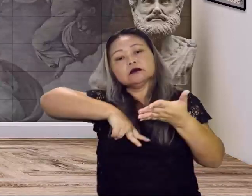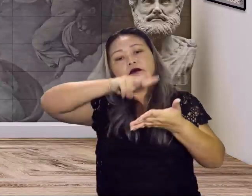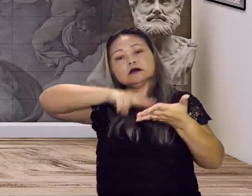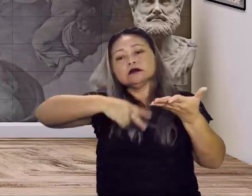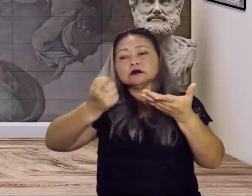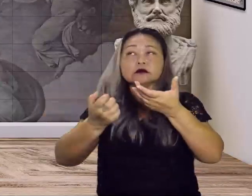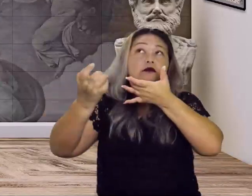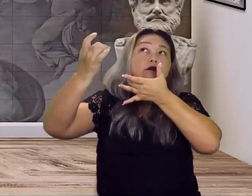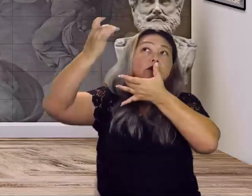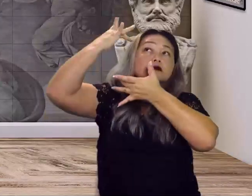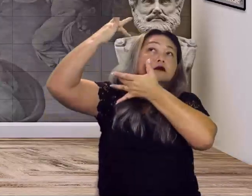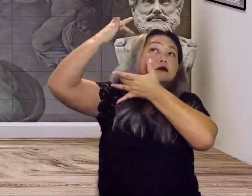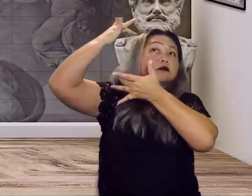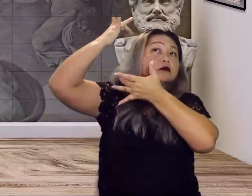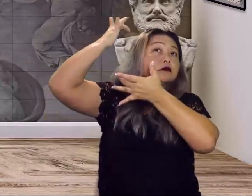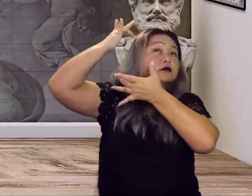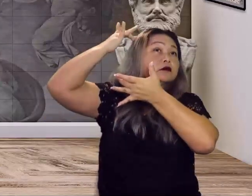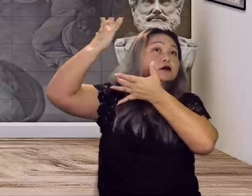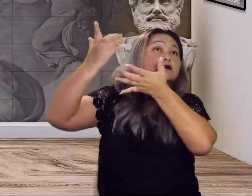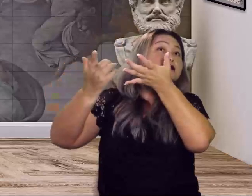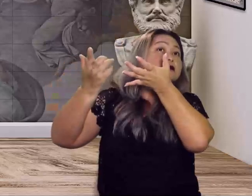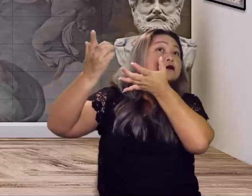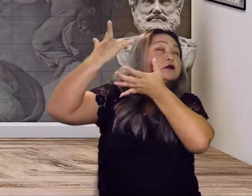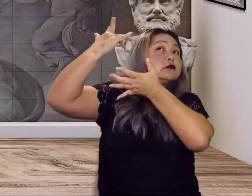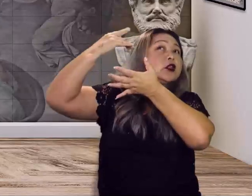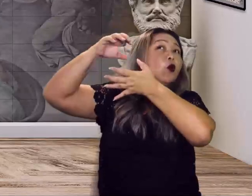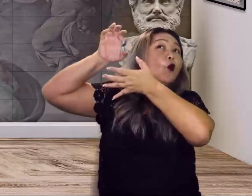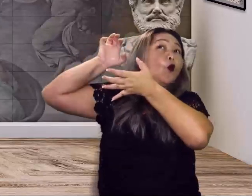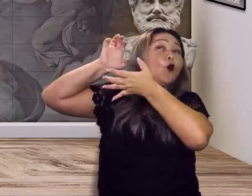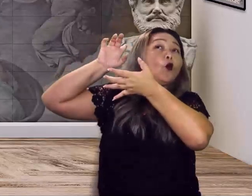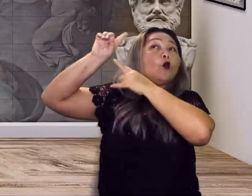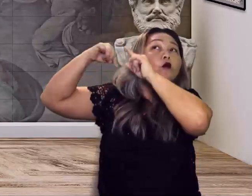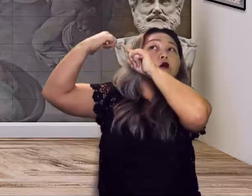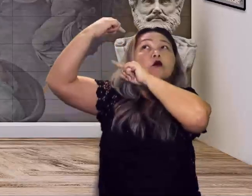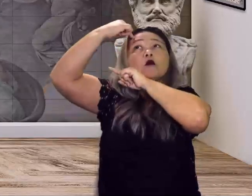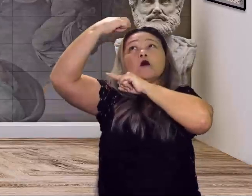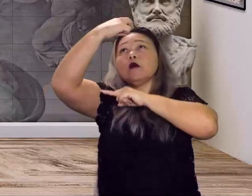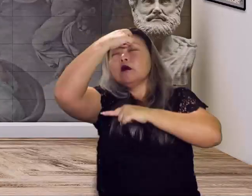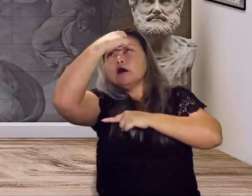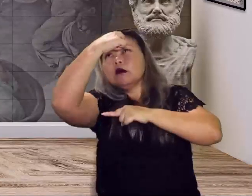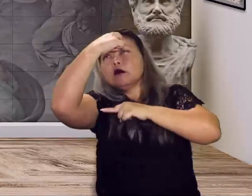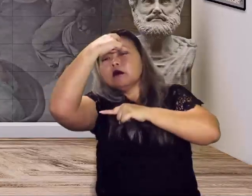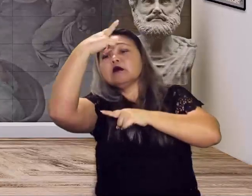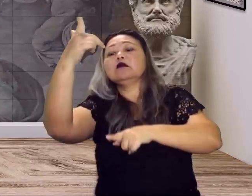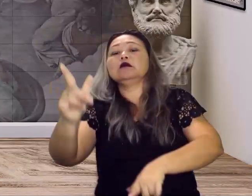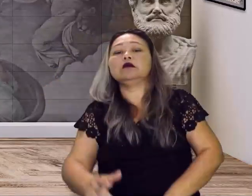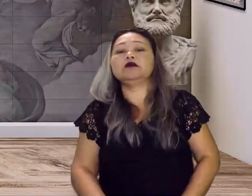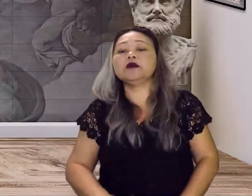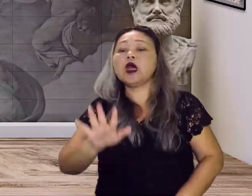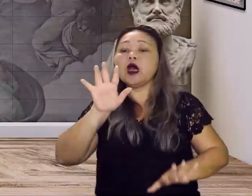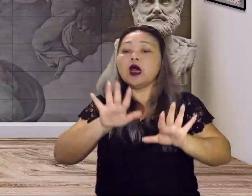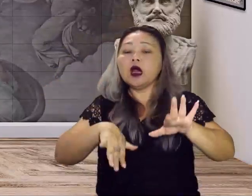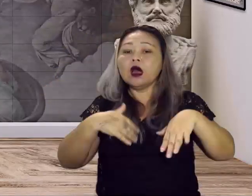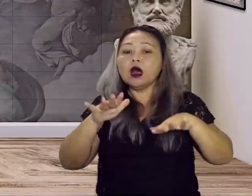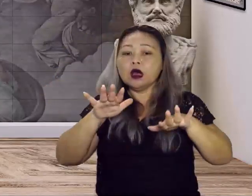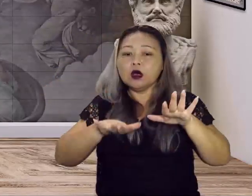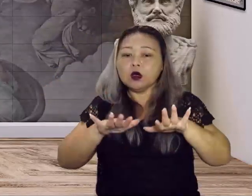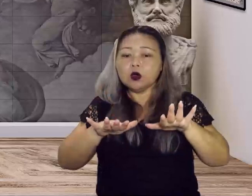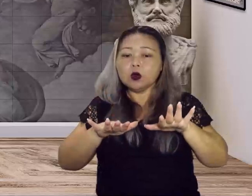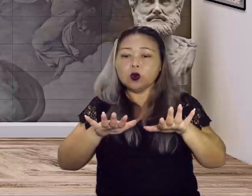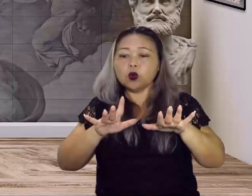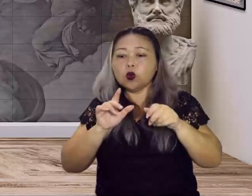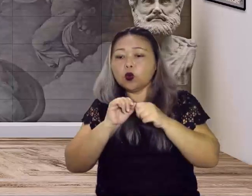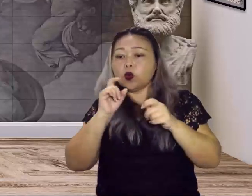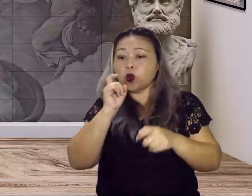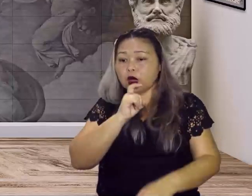para o inconsciente. Aí o inconsciente revela ao consciente, tá? Às vezes você contou